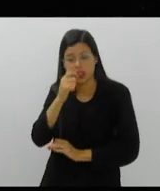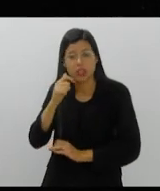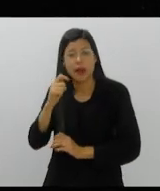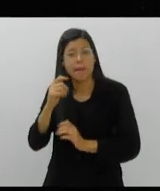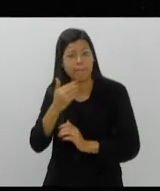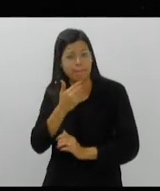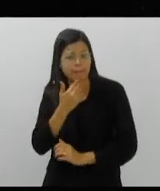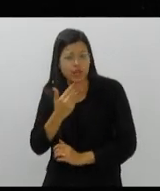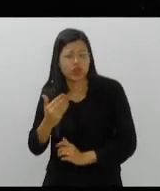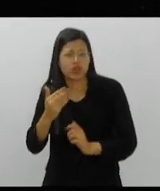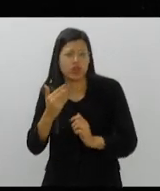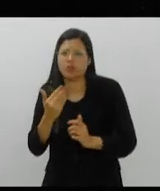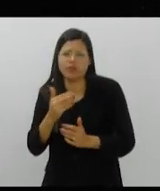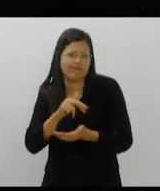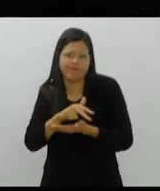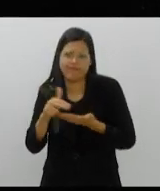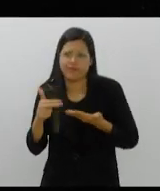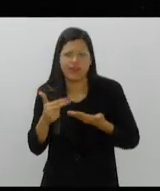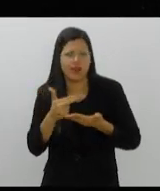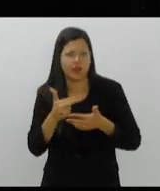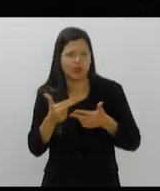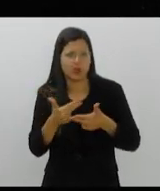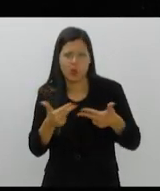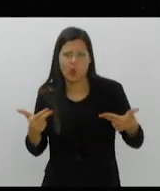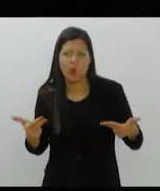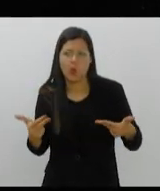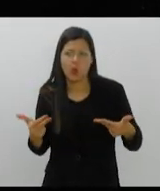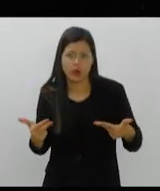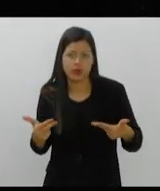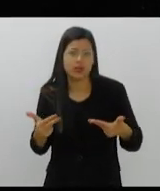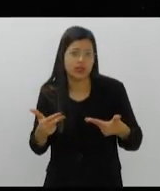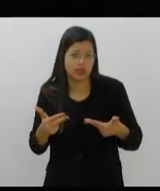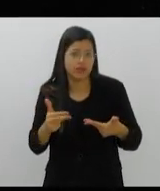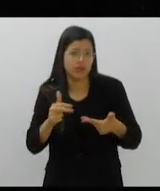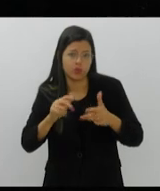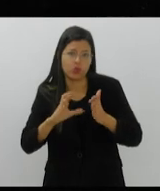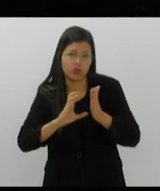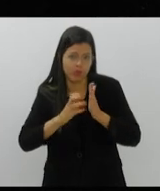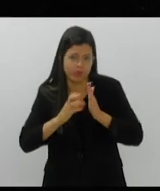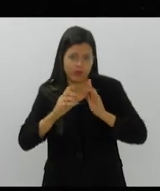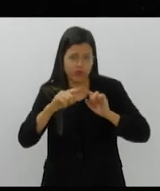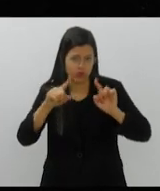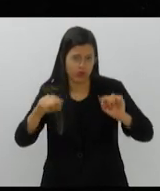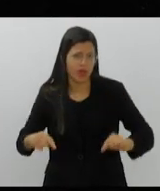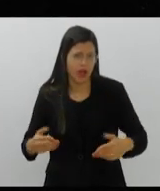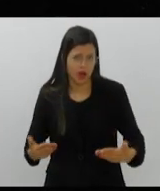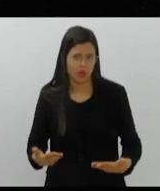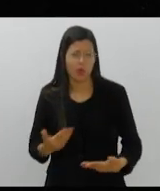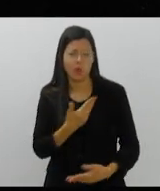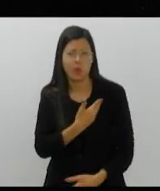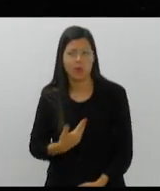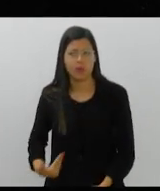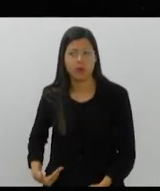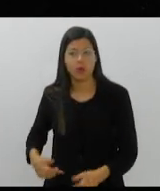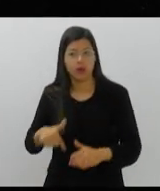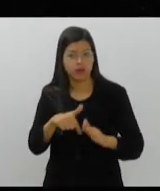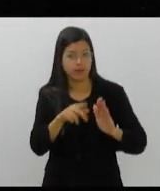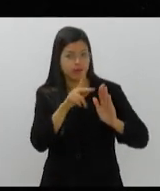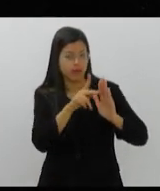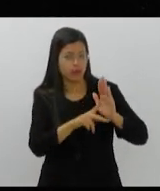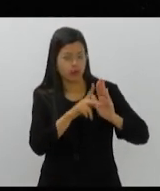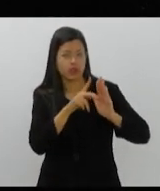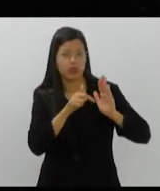reivindicações e demandas do nosso funcionalismo público, e esse projeto permitirá que o